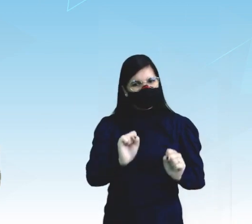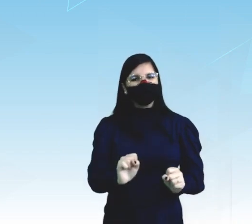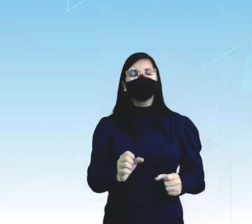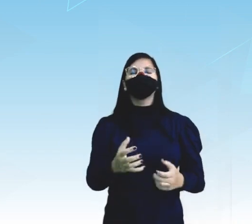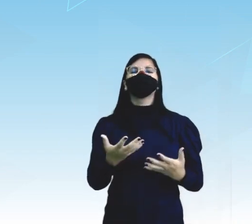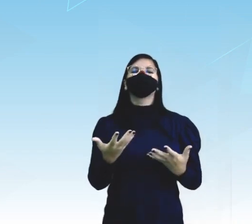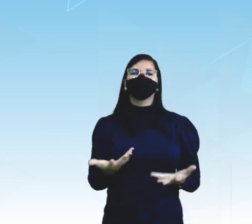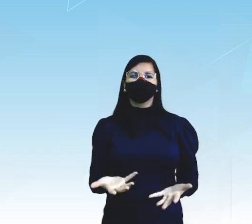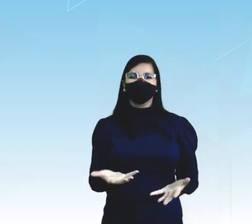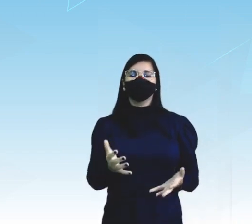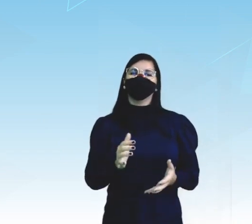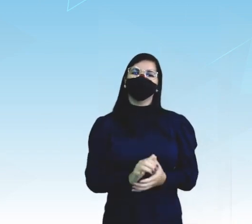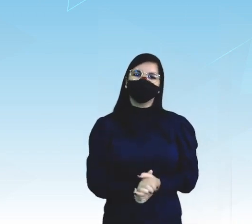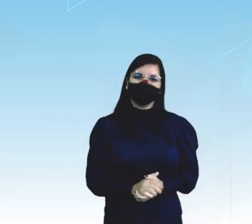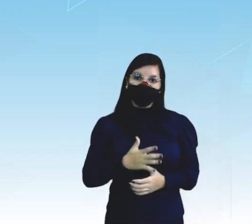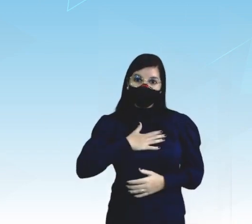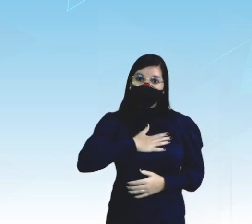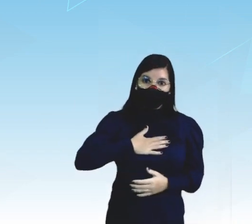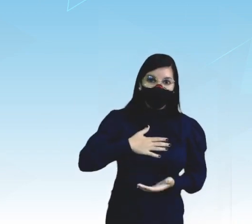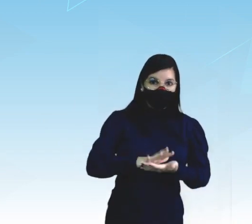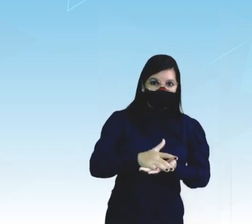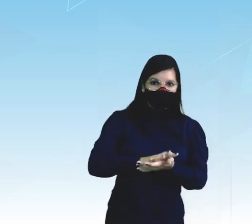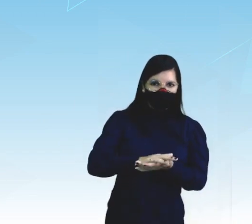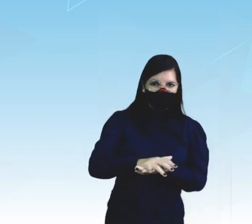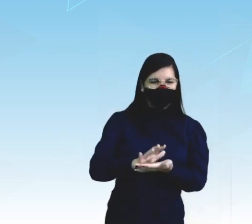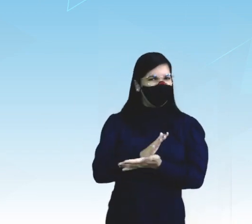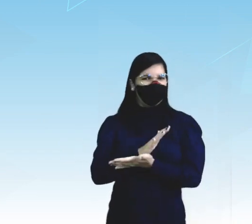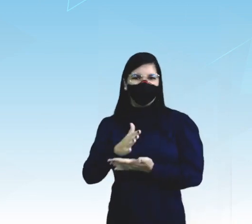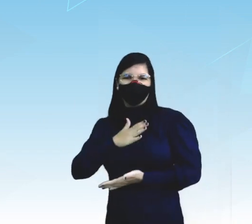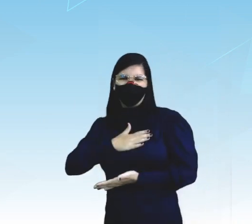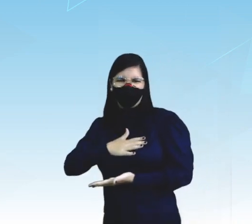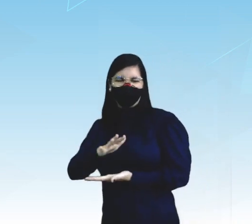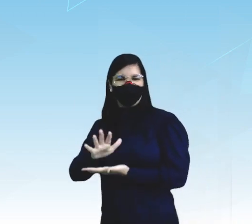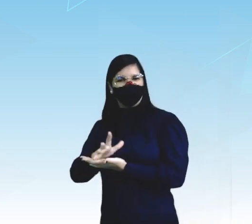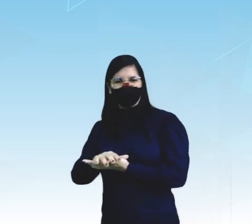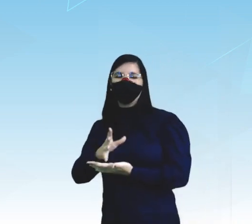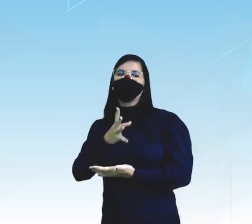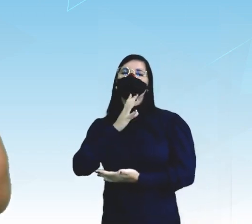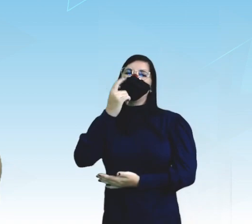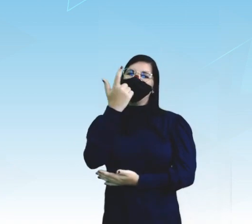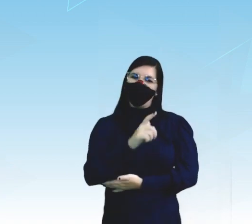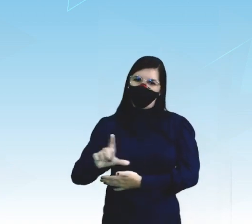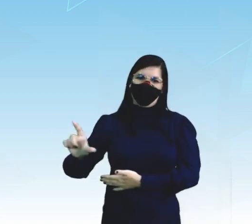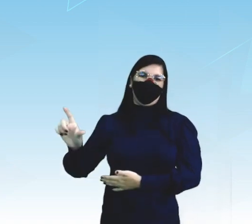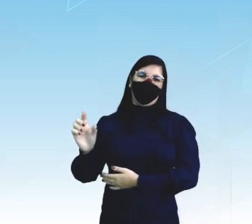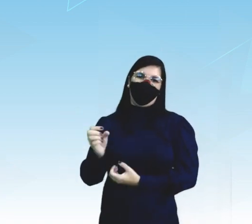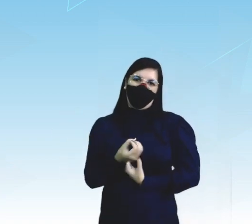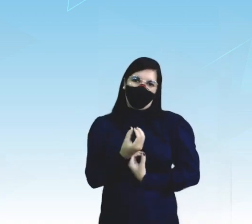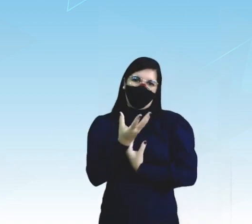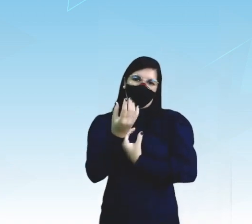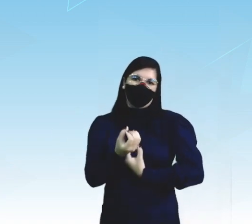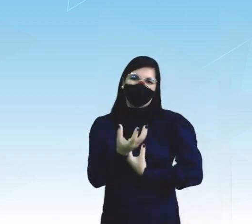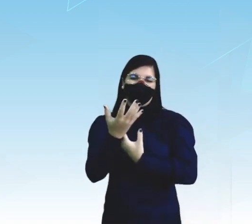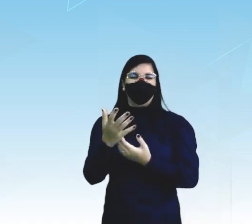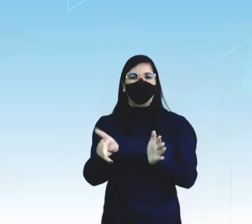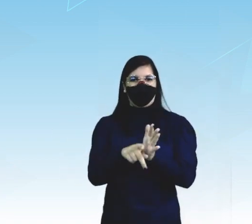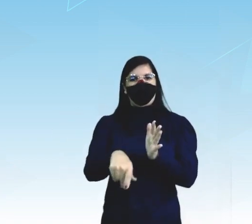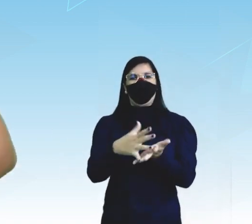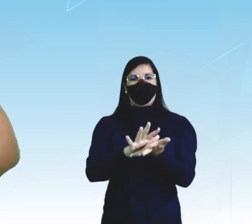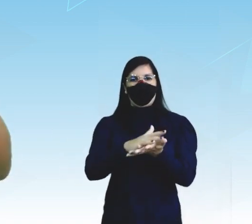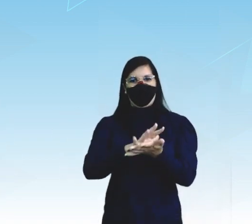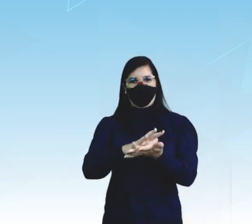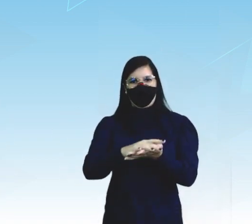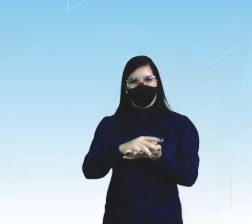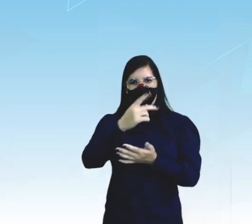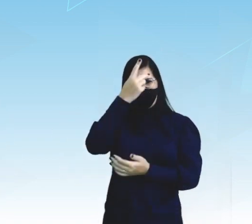também, para quem gosta de samba e tem para quem não gosta, assim, para conhecer o outro lado, né, da poesia do samba, né? Porque as